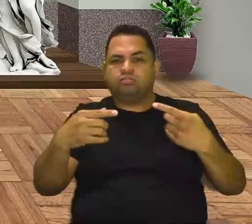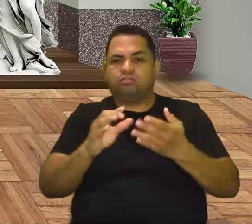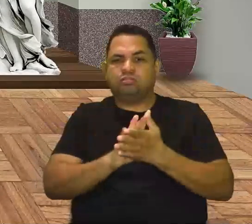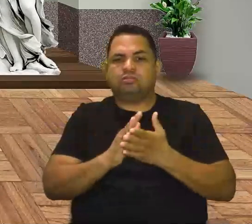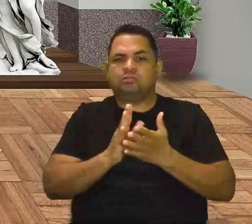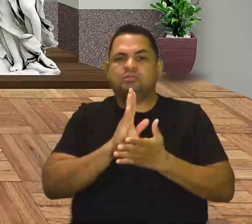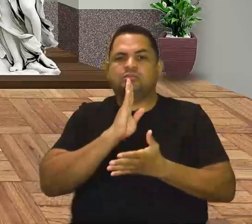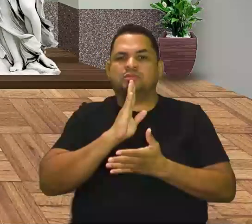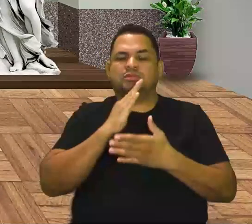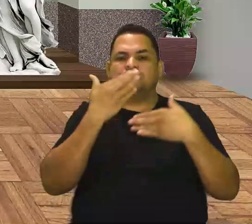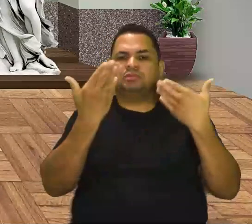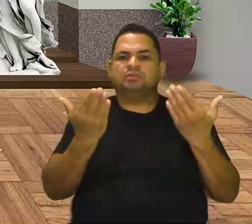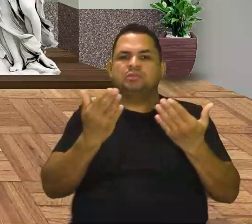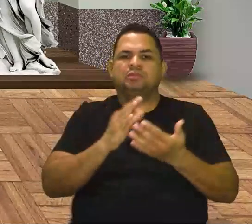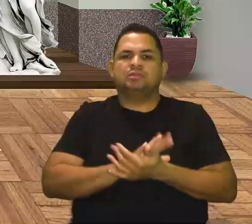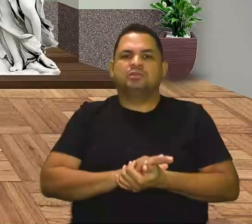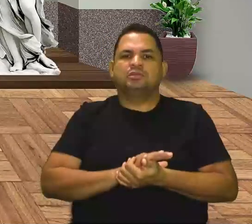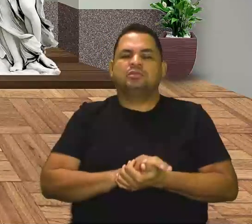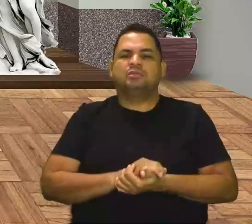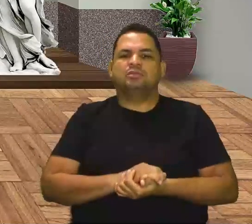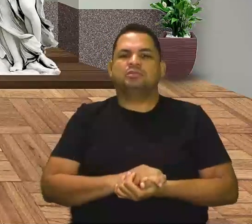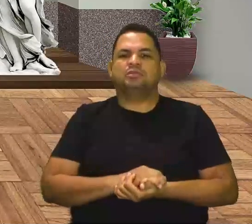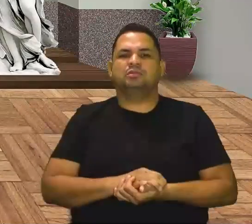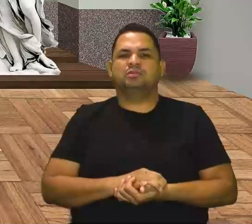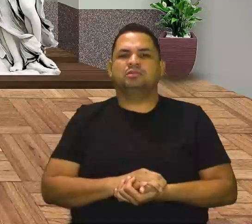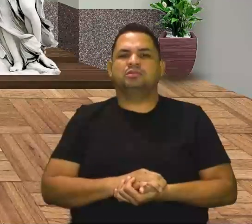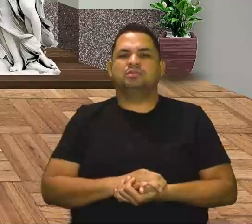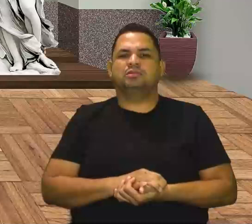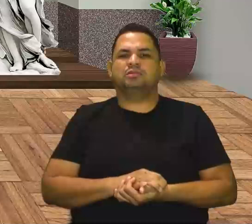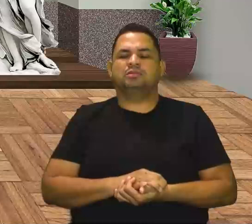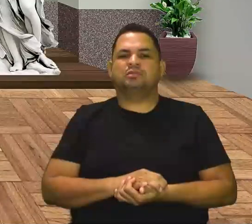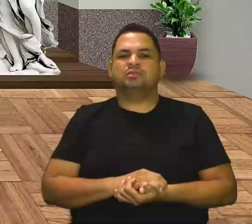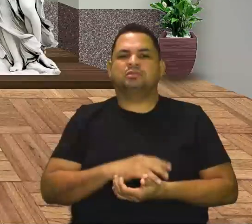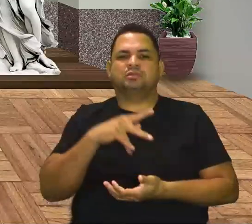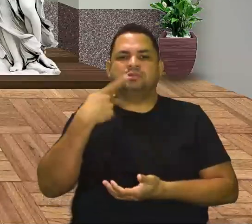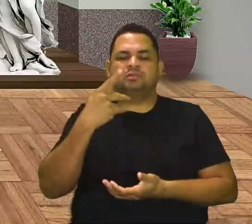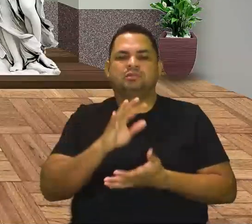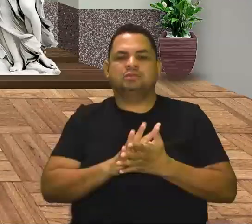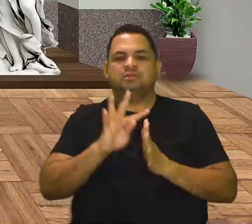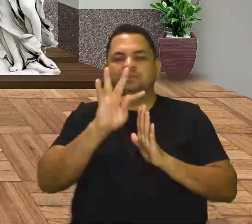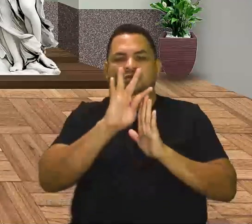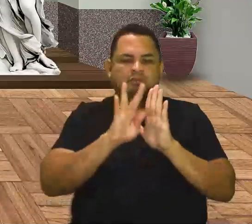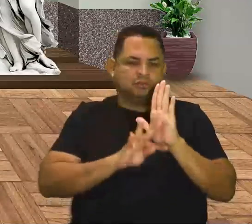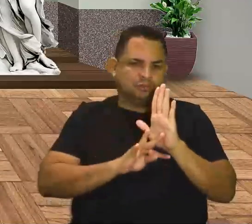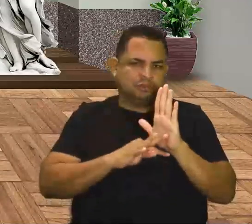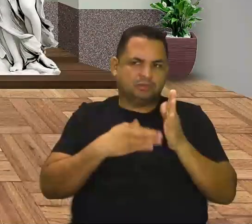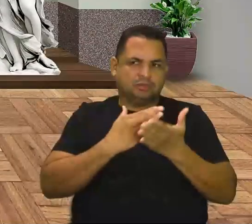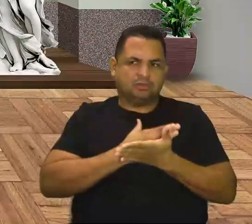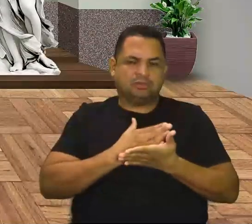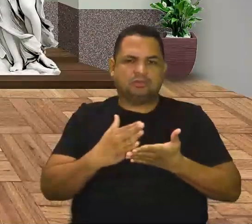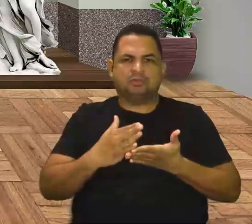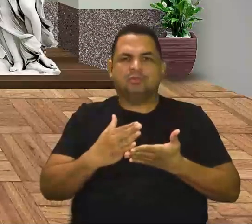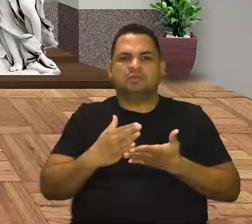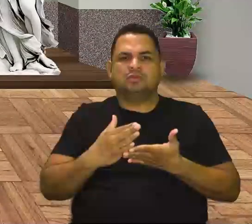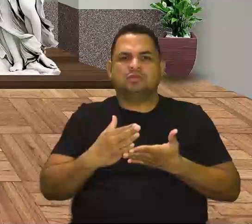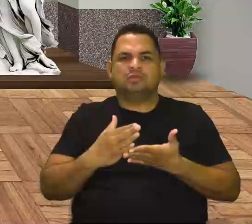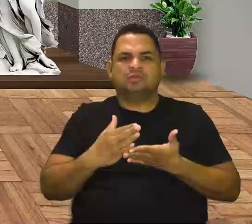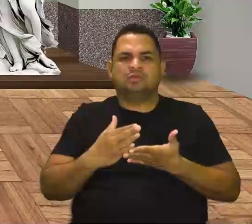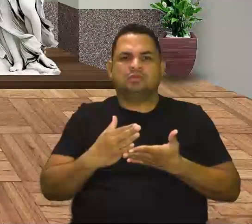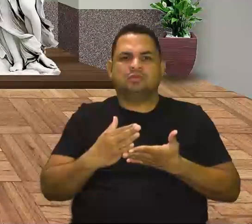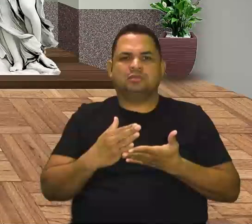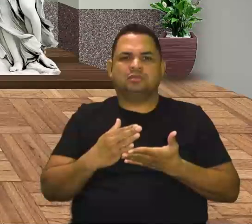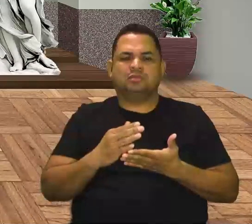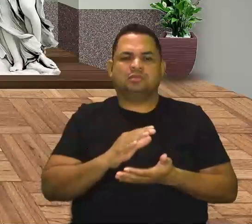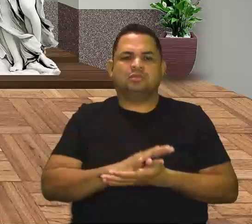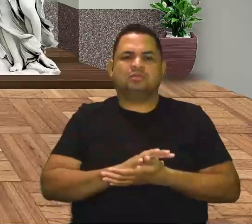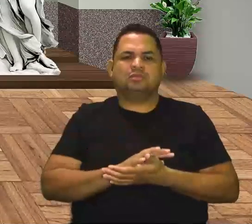vamos conhecer um pouco sobre o conflito. E ele faz esse texto inicial dele,